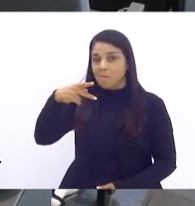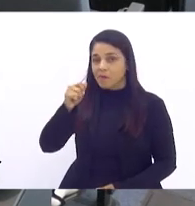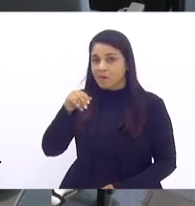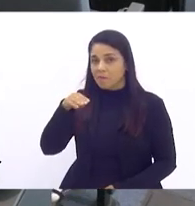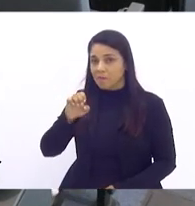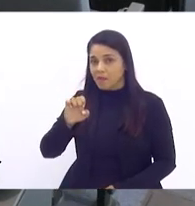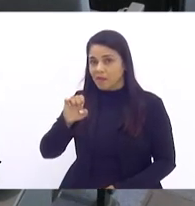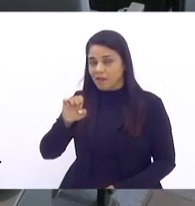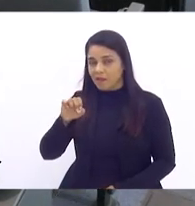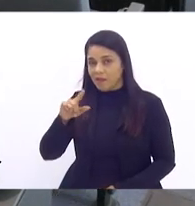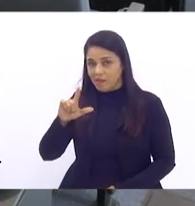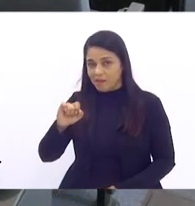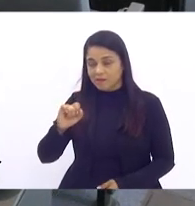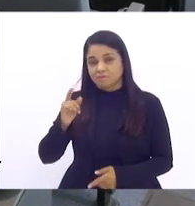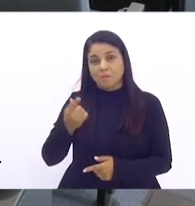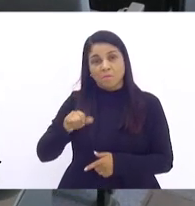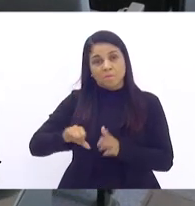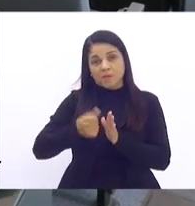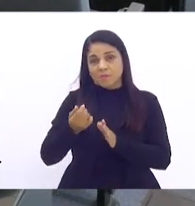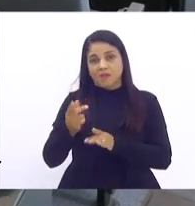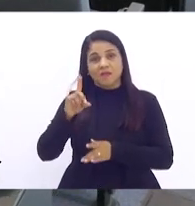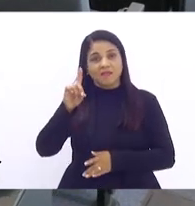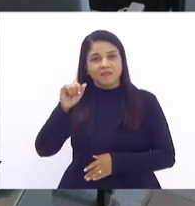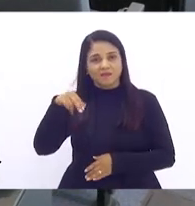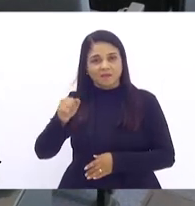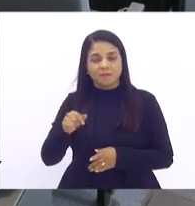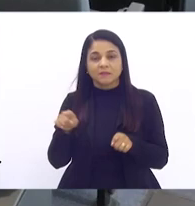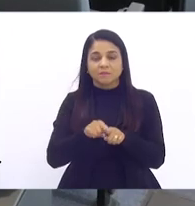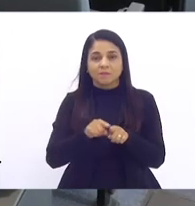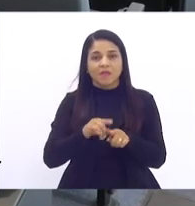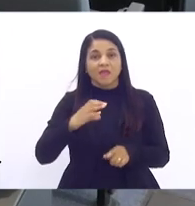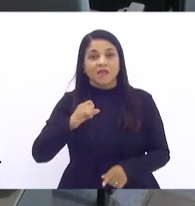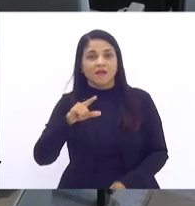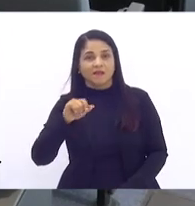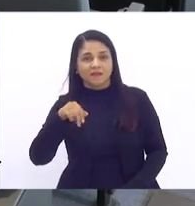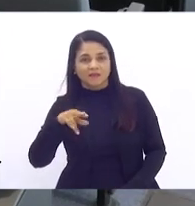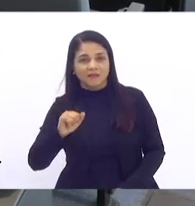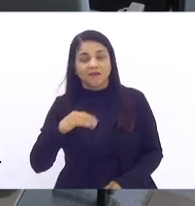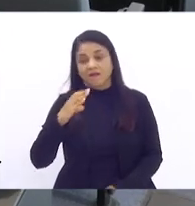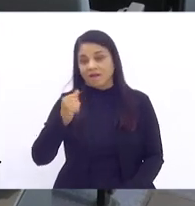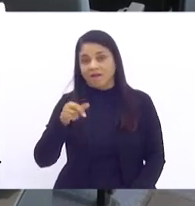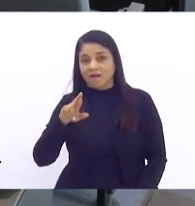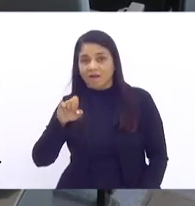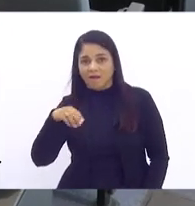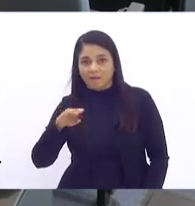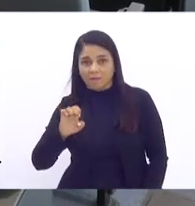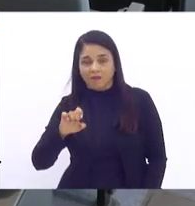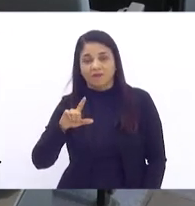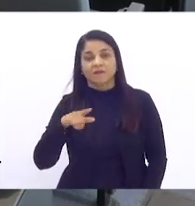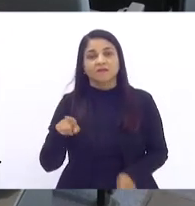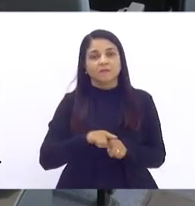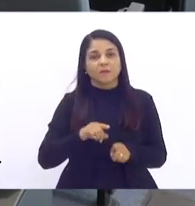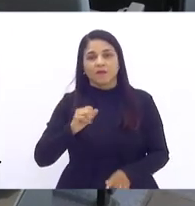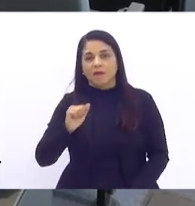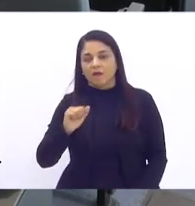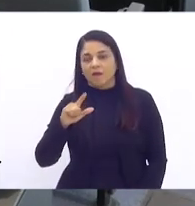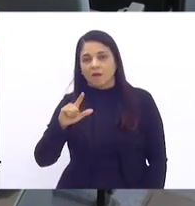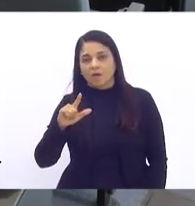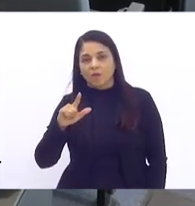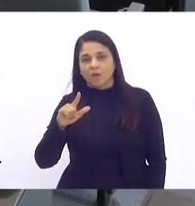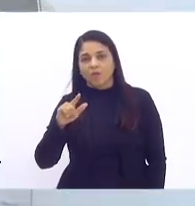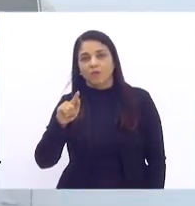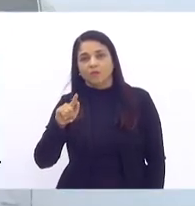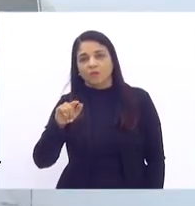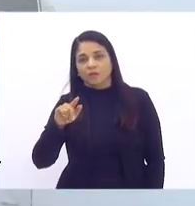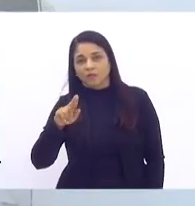Silvana Castilho a nossa diretora da Clínica escola do autista Carmem Lúcia Coutinho Agnaldo Coutinho Capitão